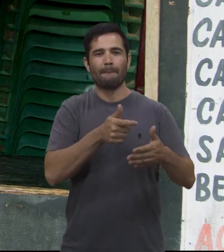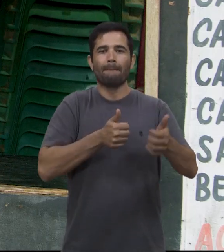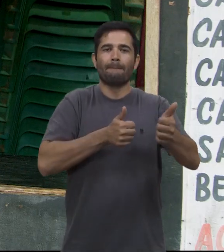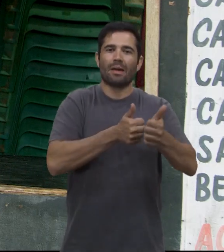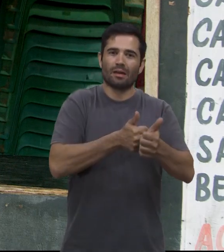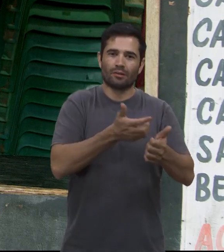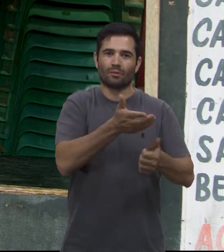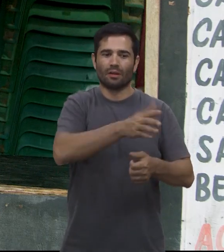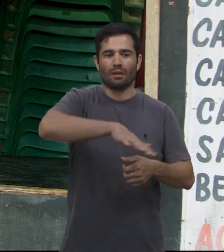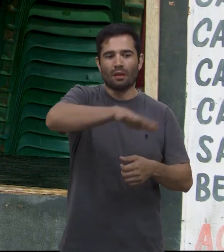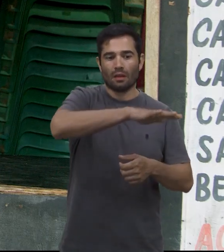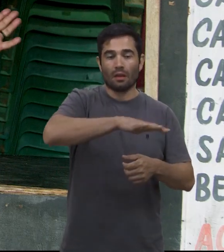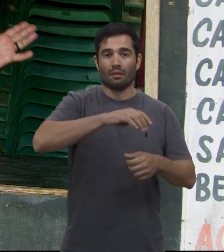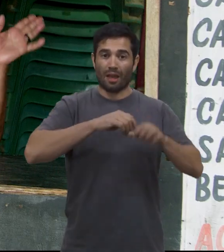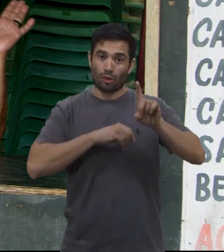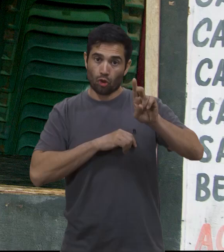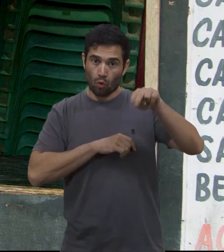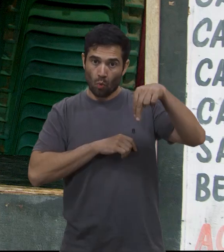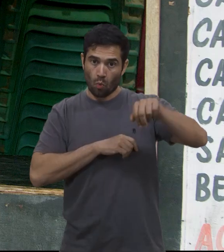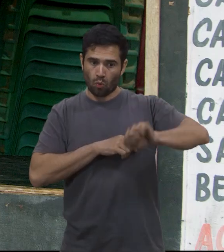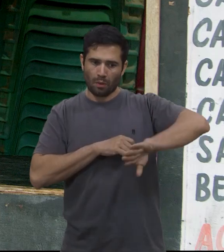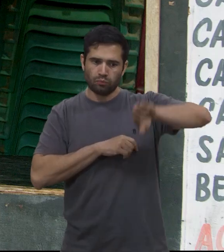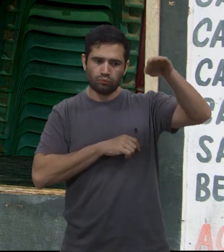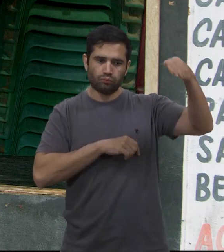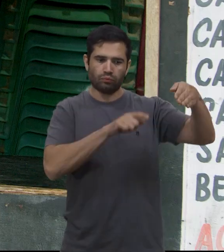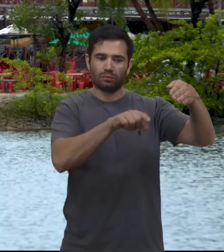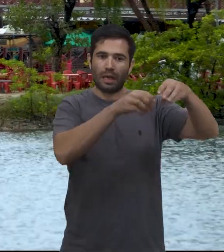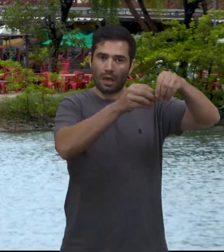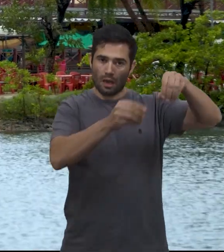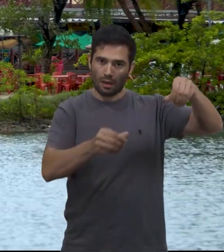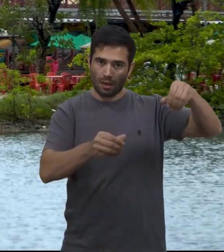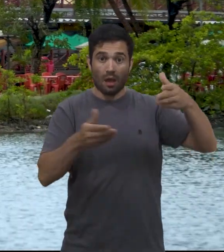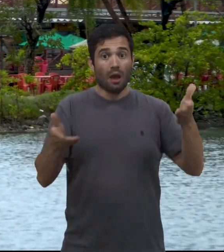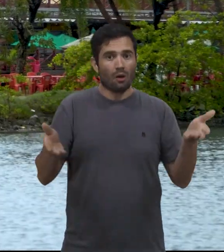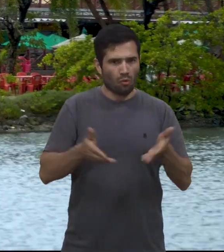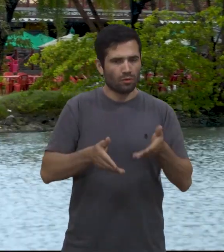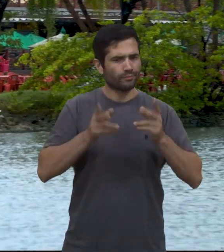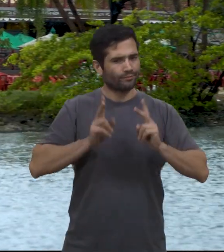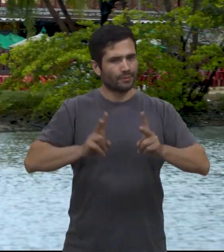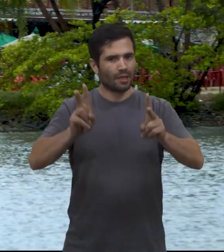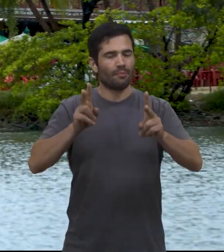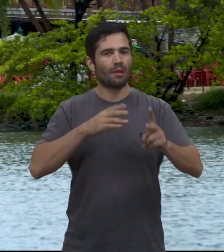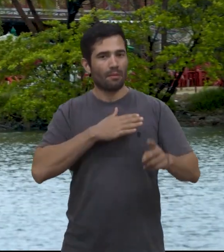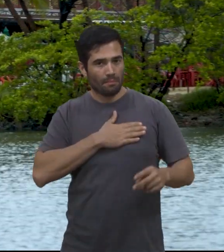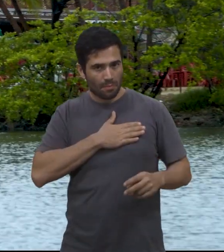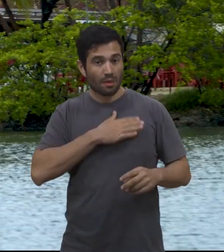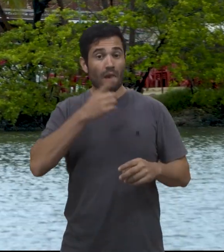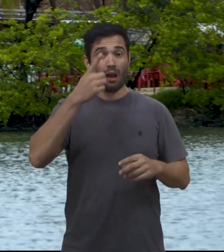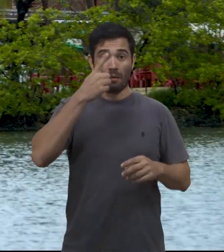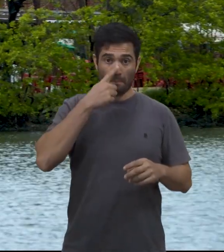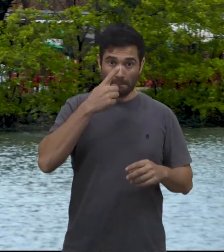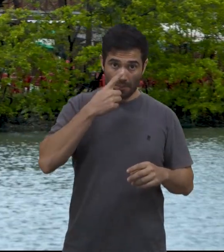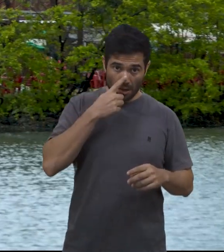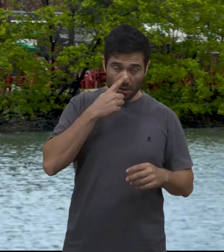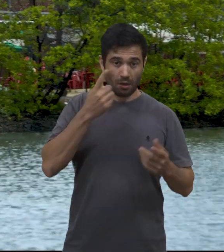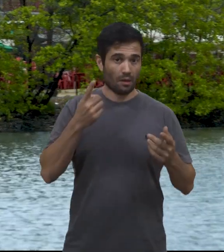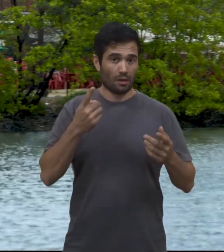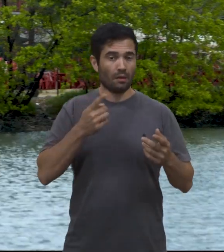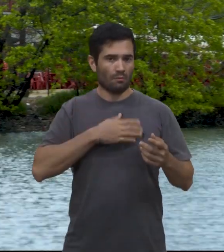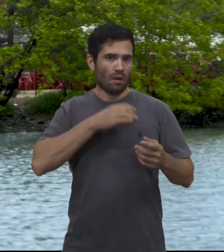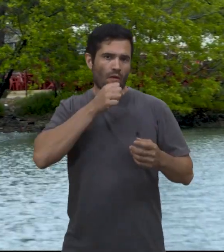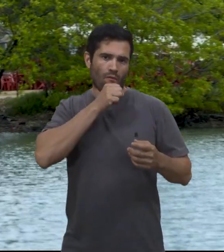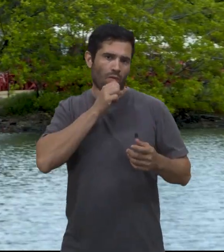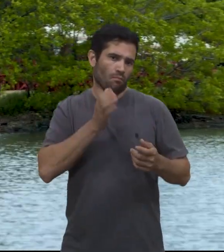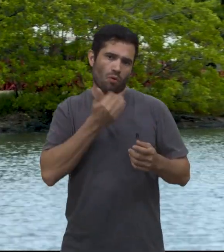ali assim, perto das dunas, né? Aí hoje em dia ainda continua a minha mãezinha, meus avós